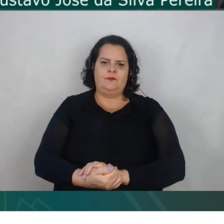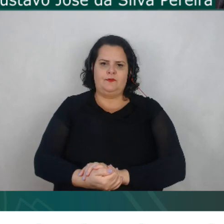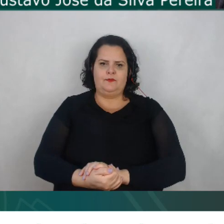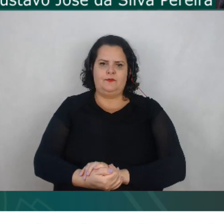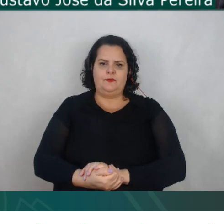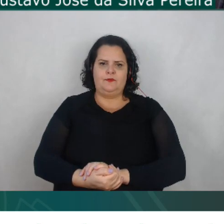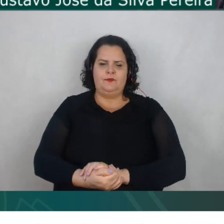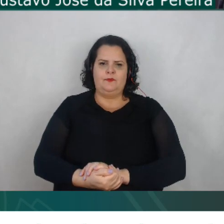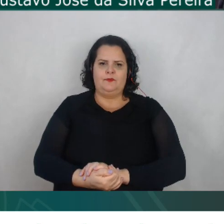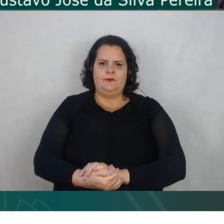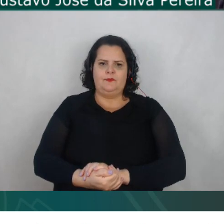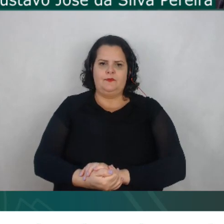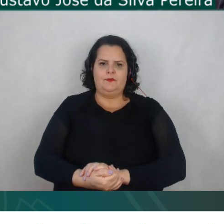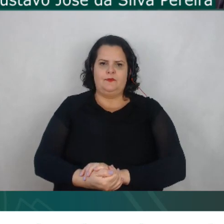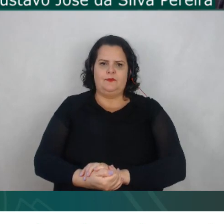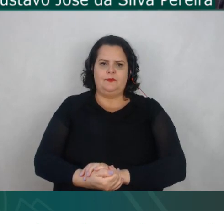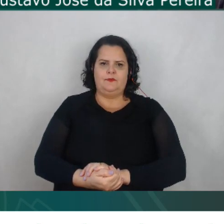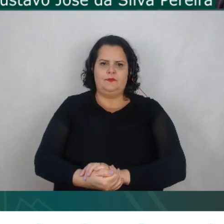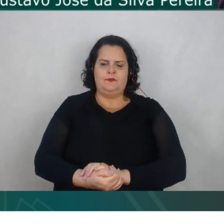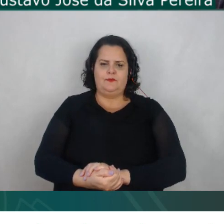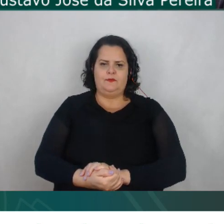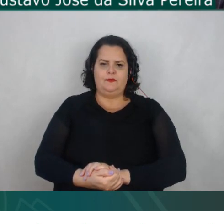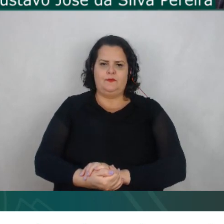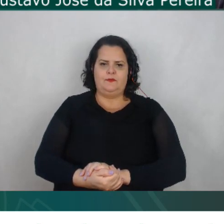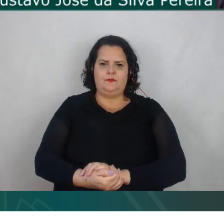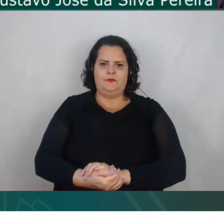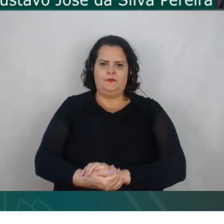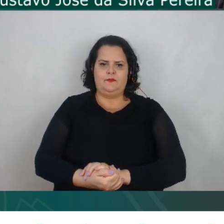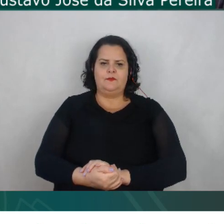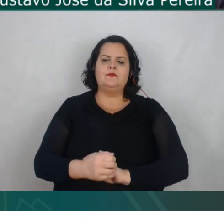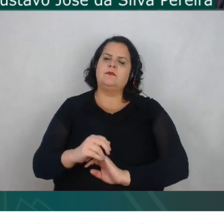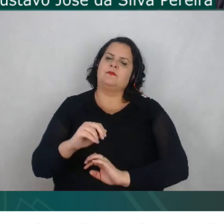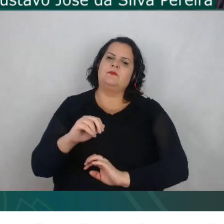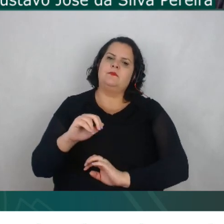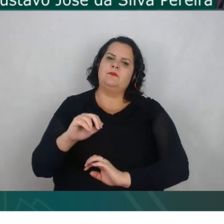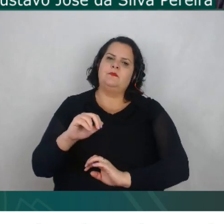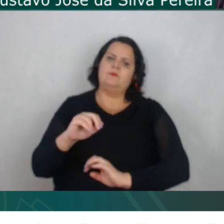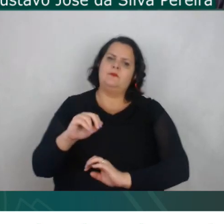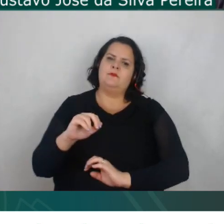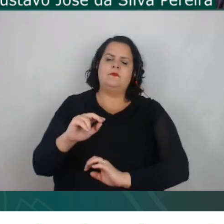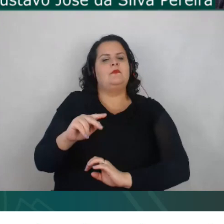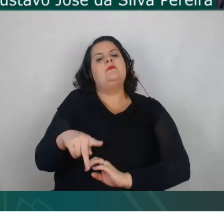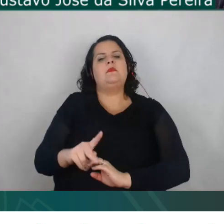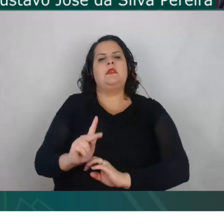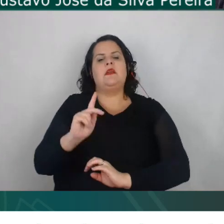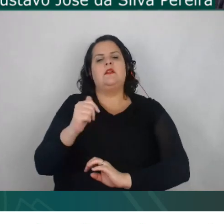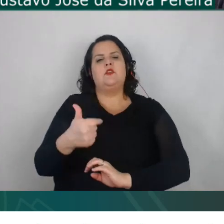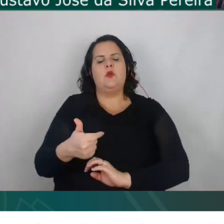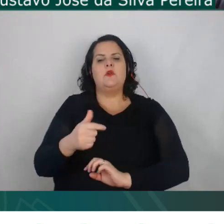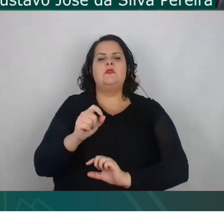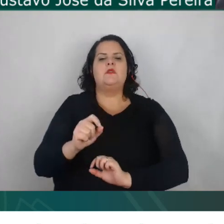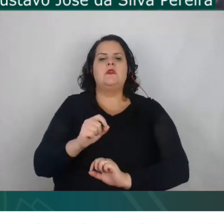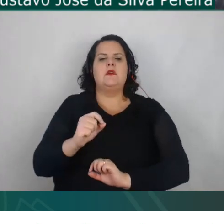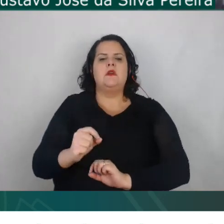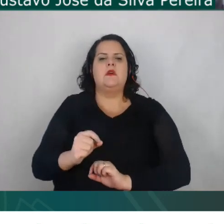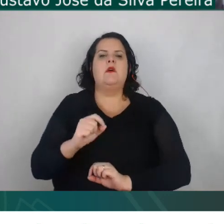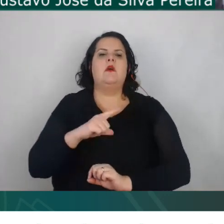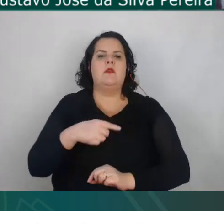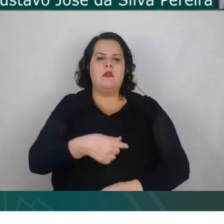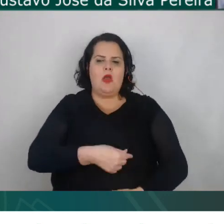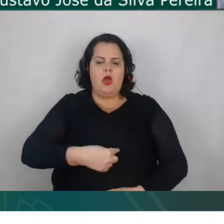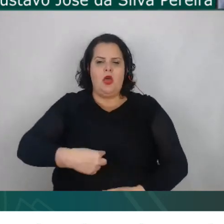É uma pergunta a respeito da expressão de ECA2, né, que existe, então, ela está bastante expressa no